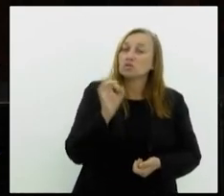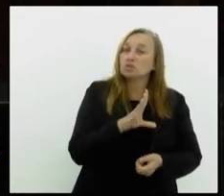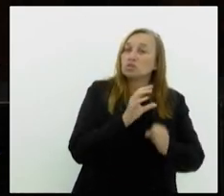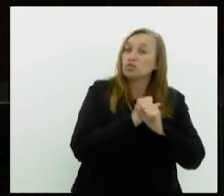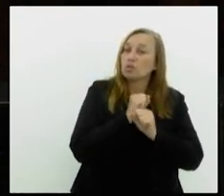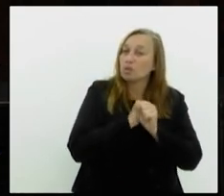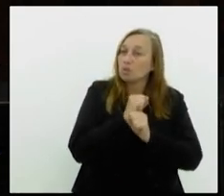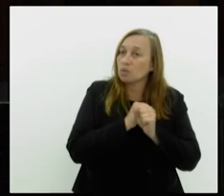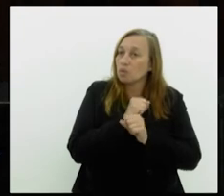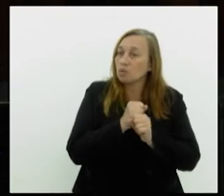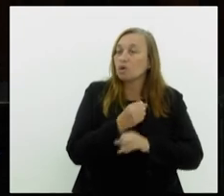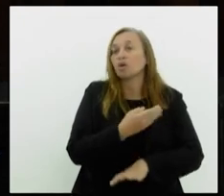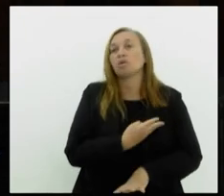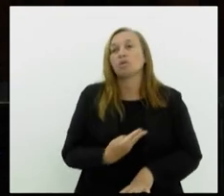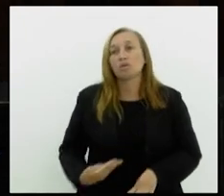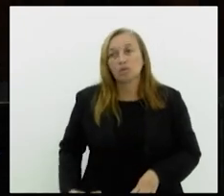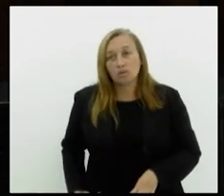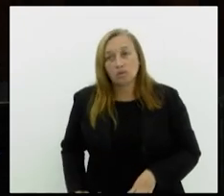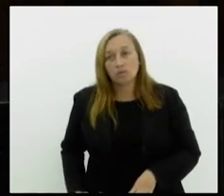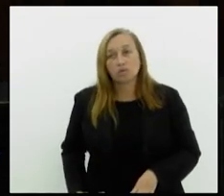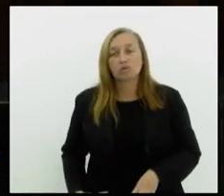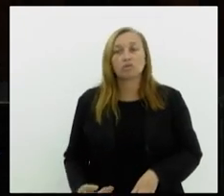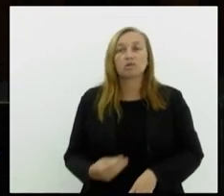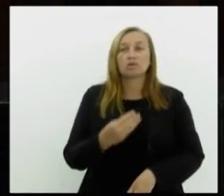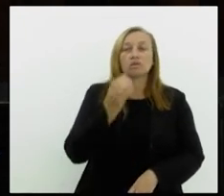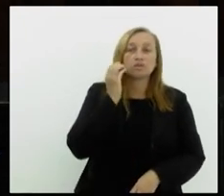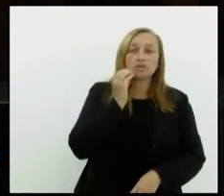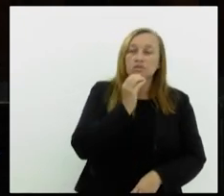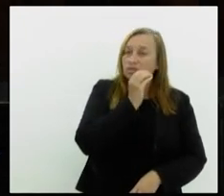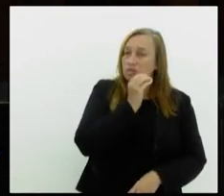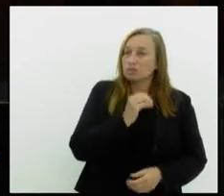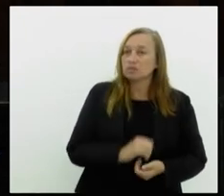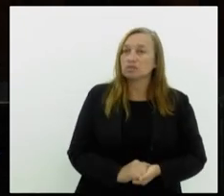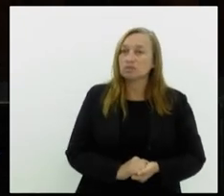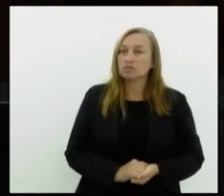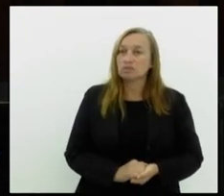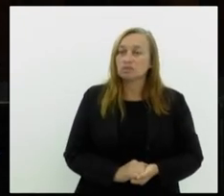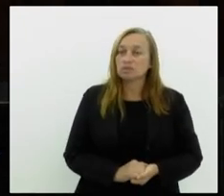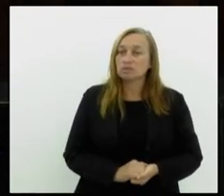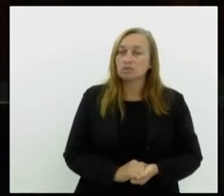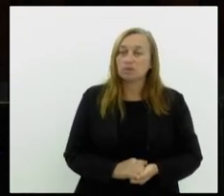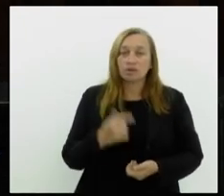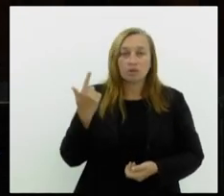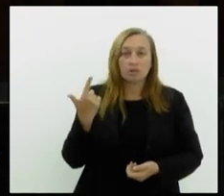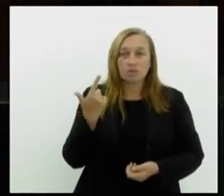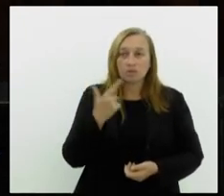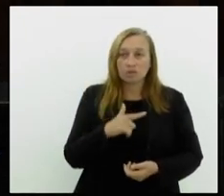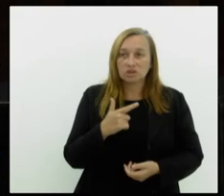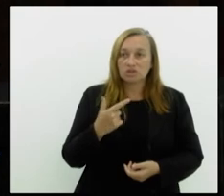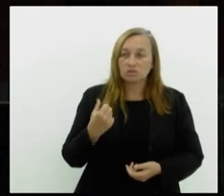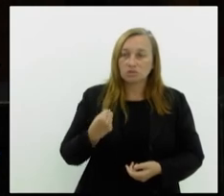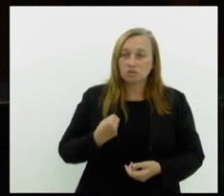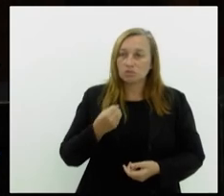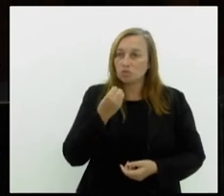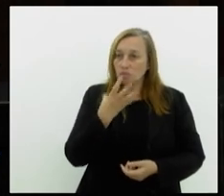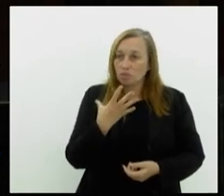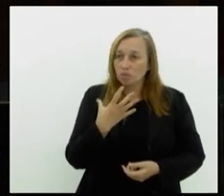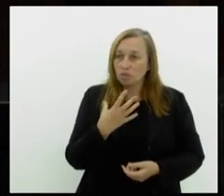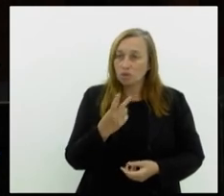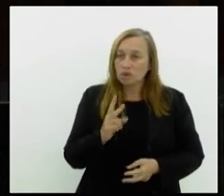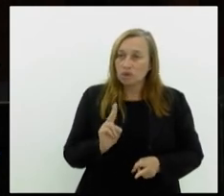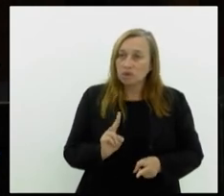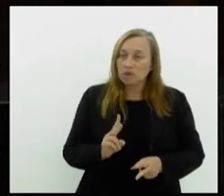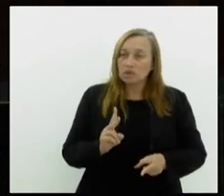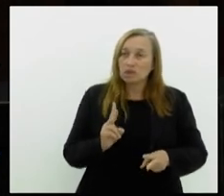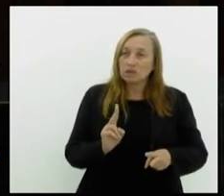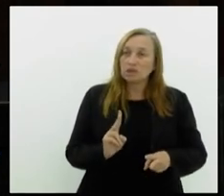anos, sob o governo do governador Cláudio Castro, bateram os recordes históricos, levando à cadeia mais de